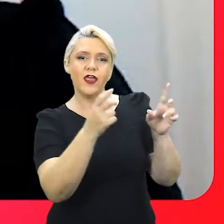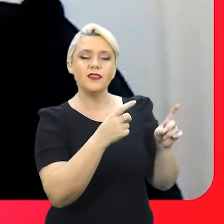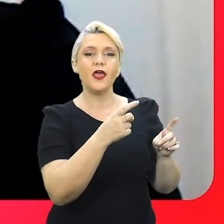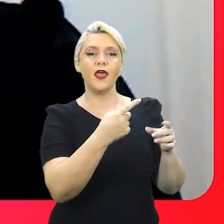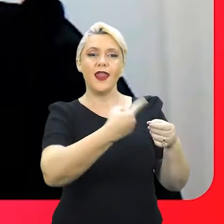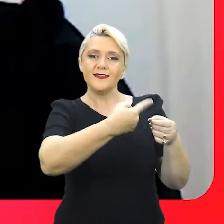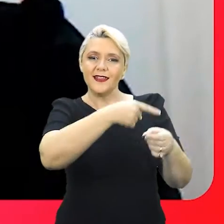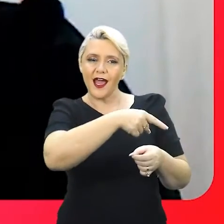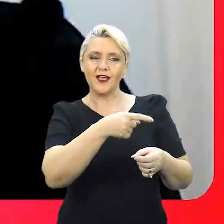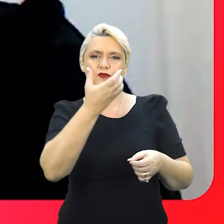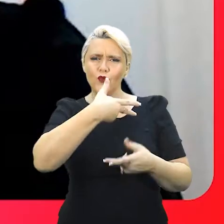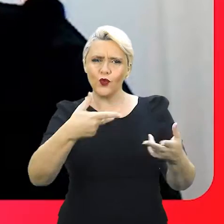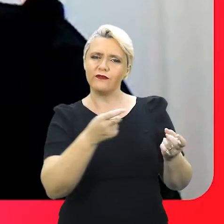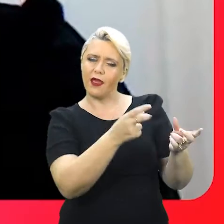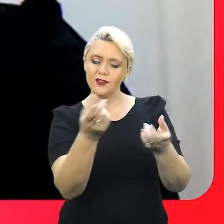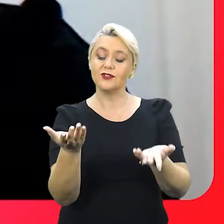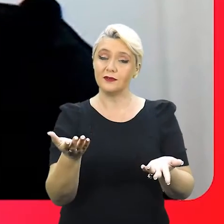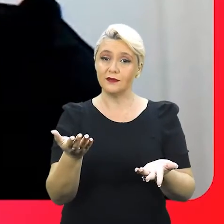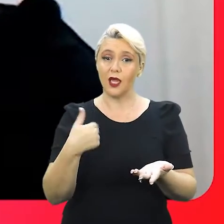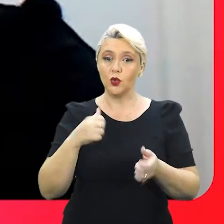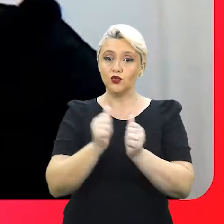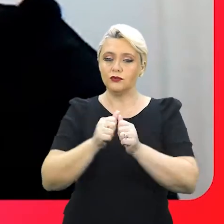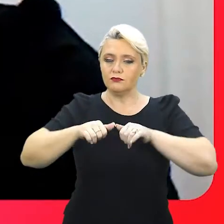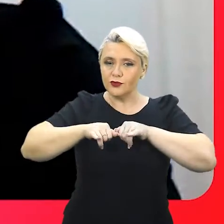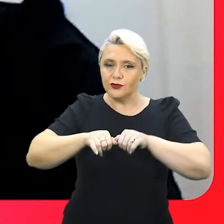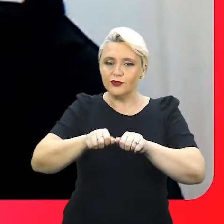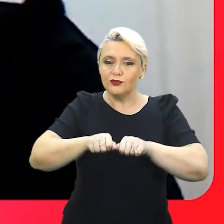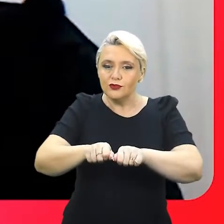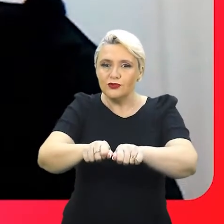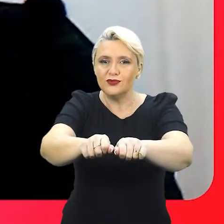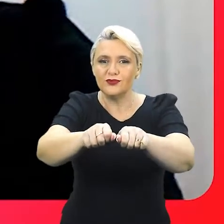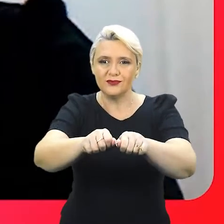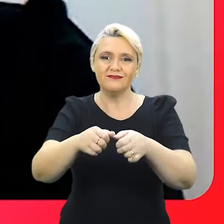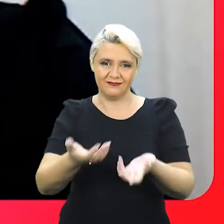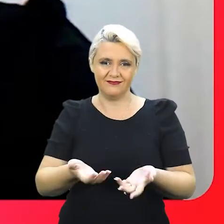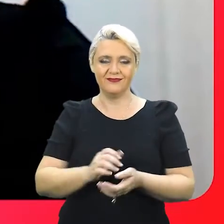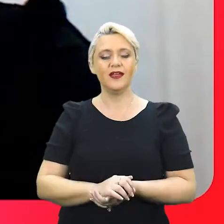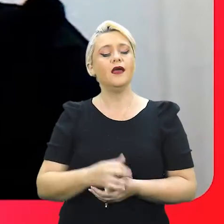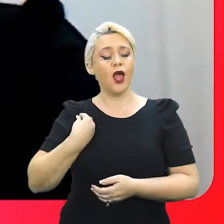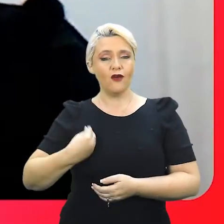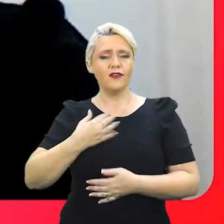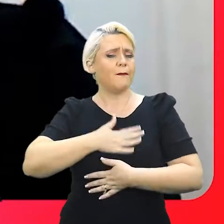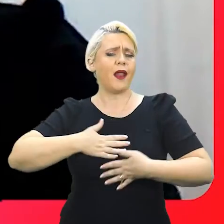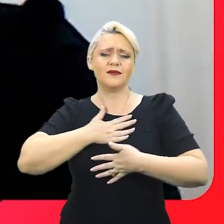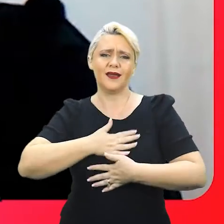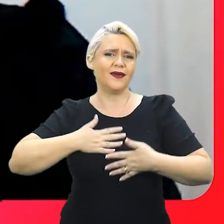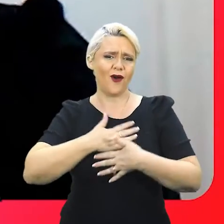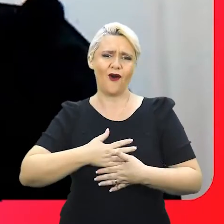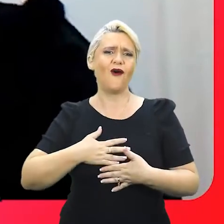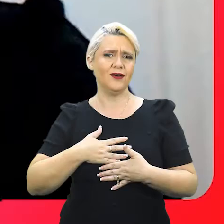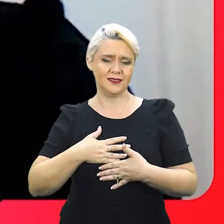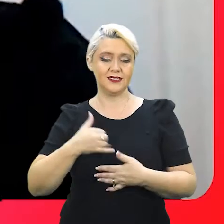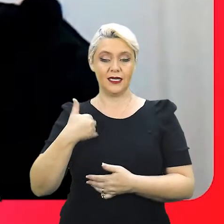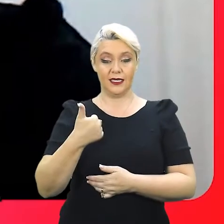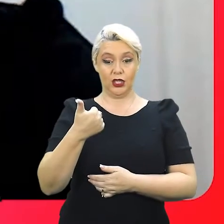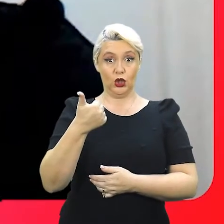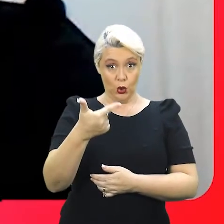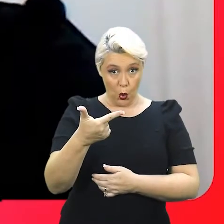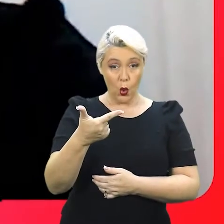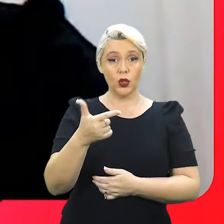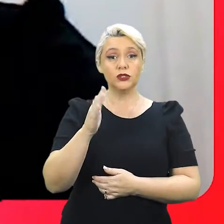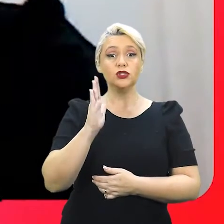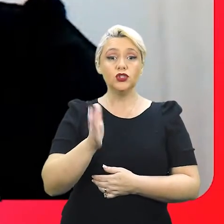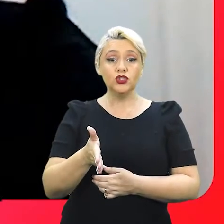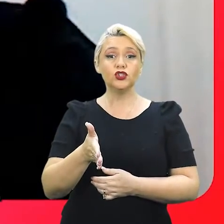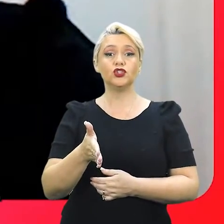na cidade. E eu Olha com a que minha beleza. carroça. Então, Aham. foi essa vida prazerosa e aos 12 anos eu já fui